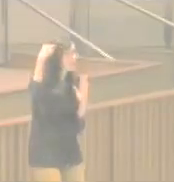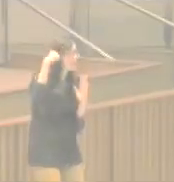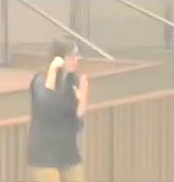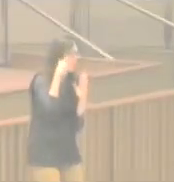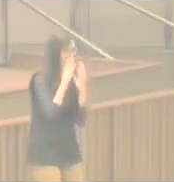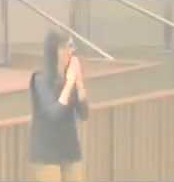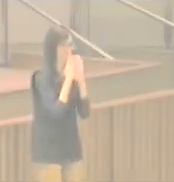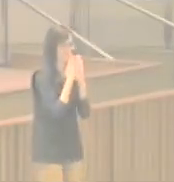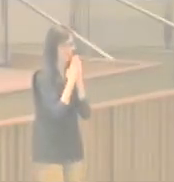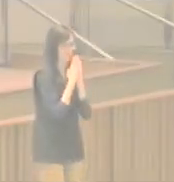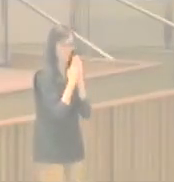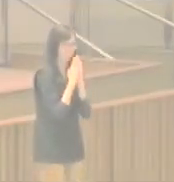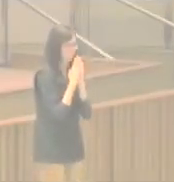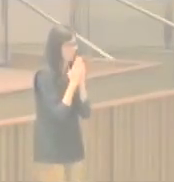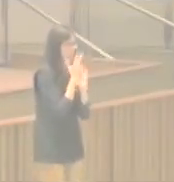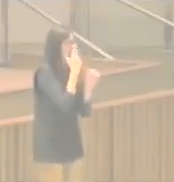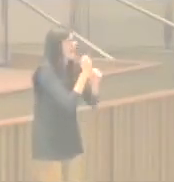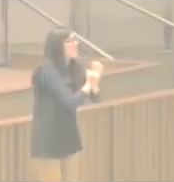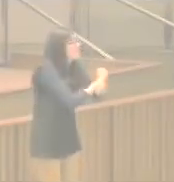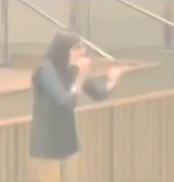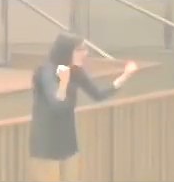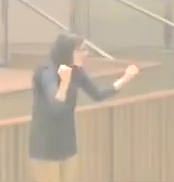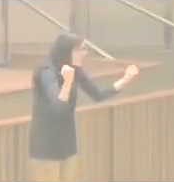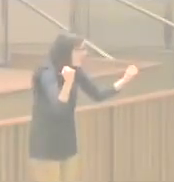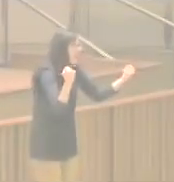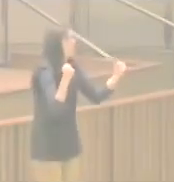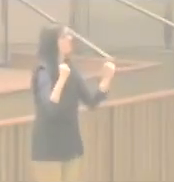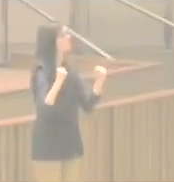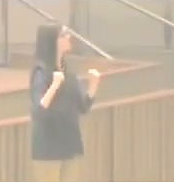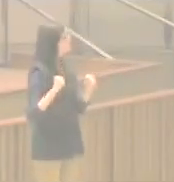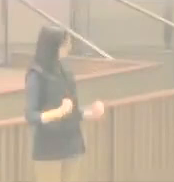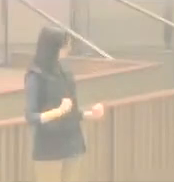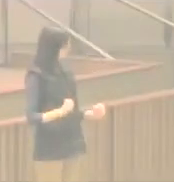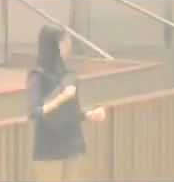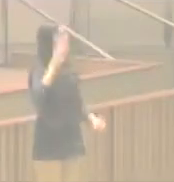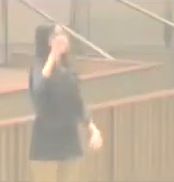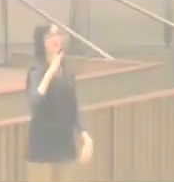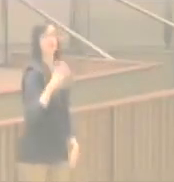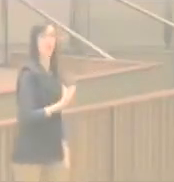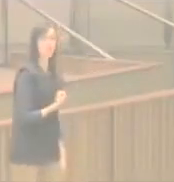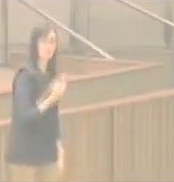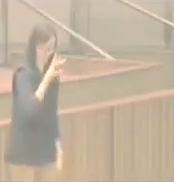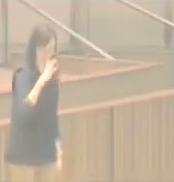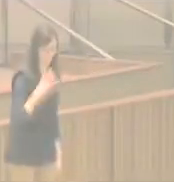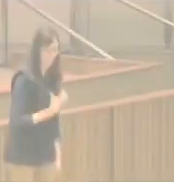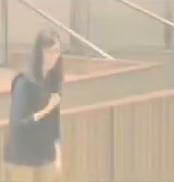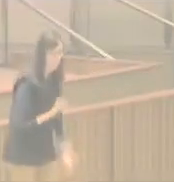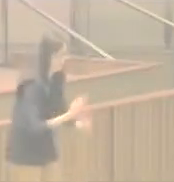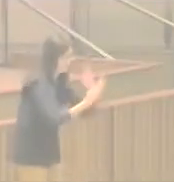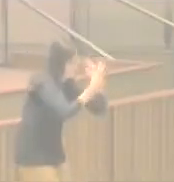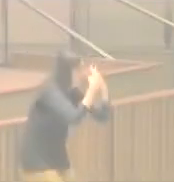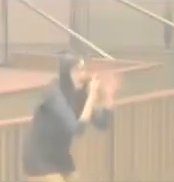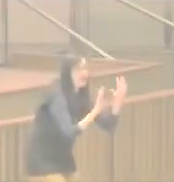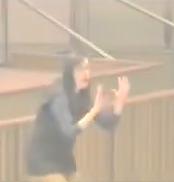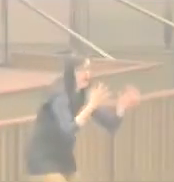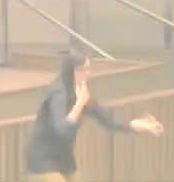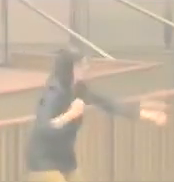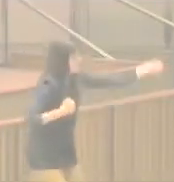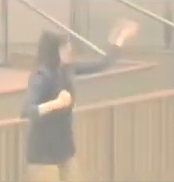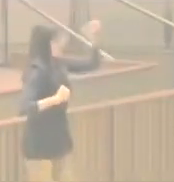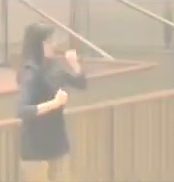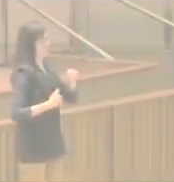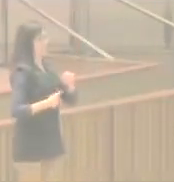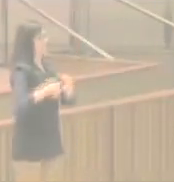o improvável e o impossível aconteceu. Ele me salvou, e não apenas me salvou da masmorra, mas me colocou aqui de